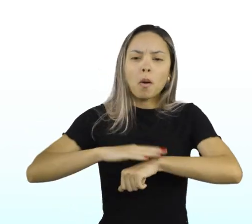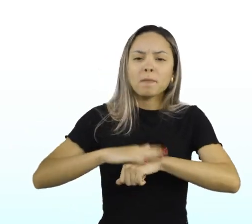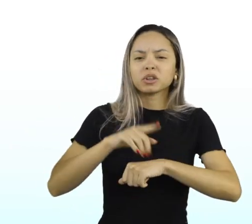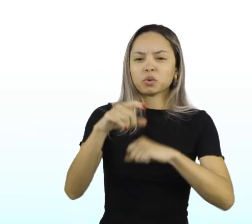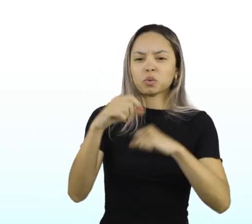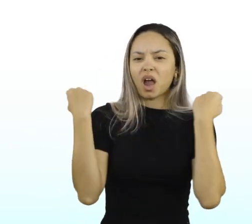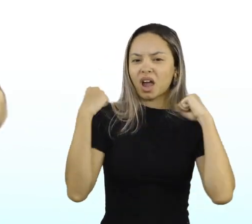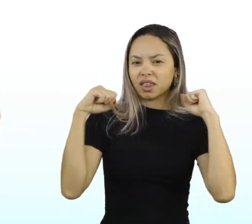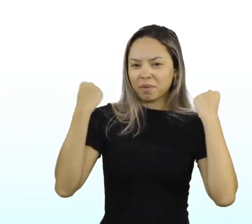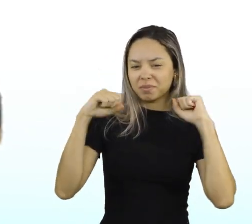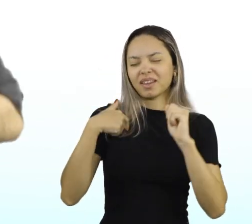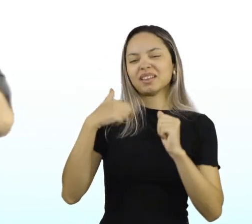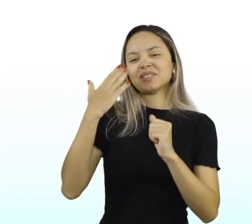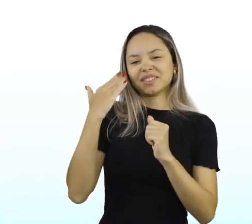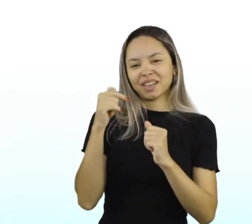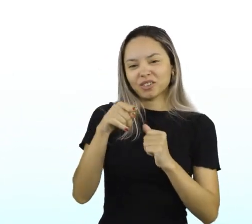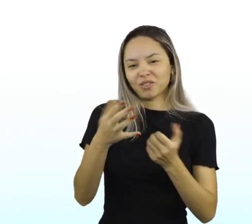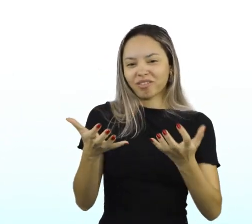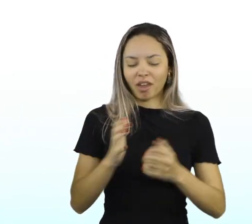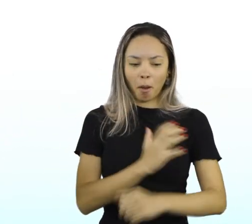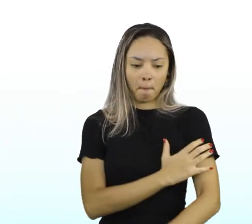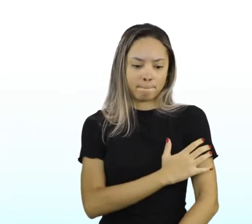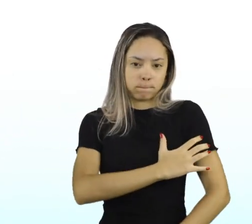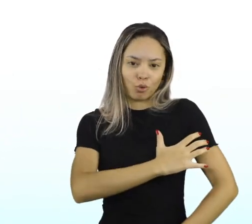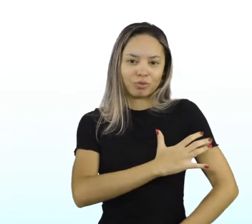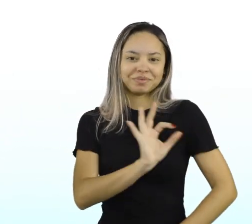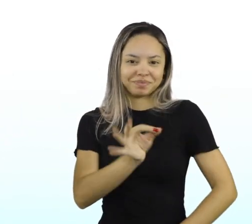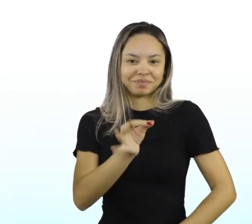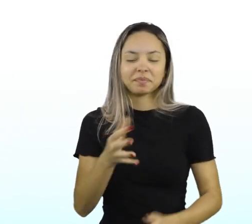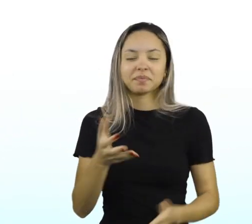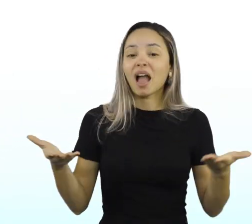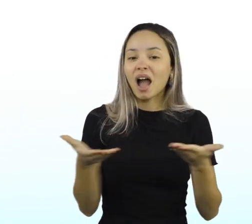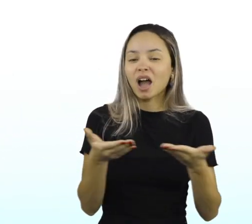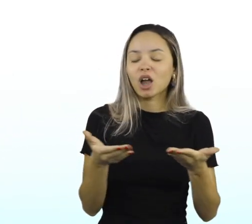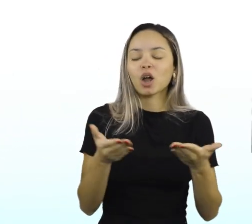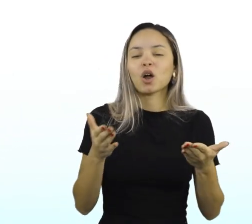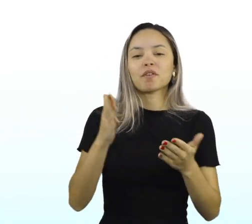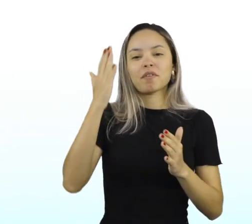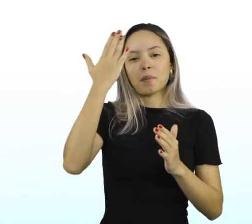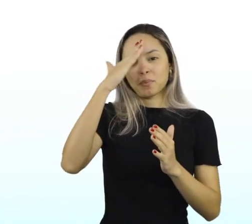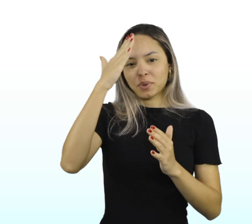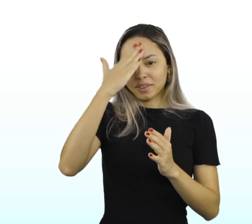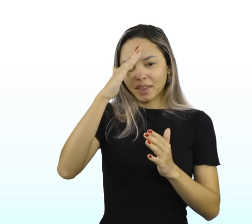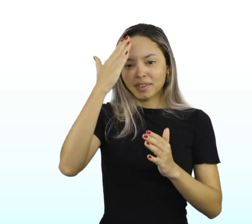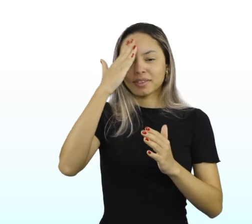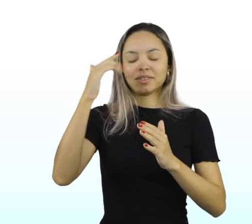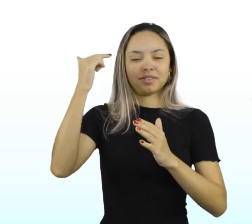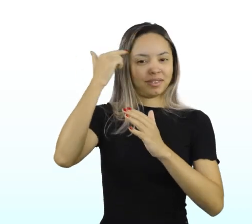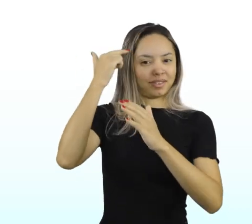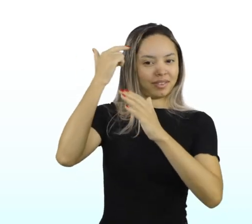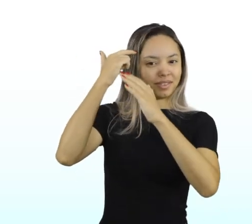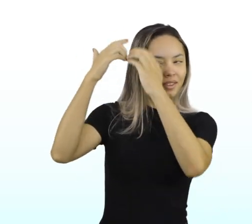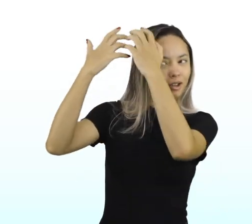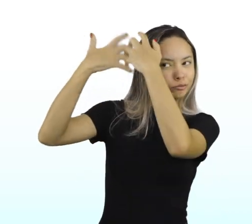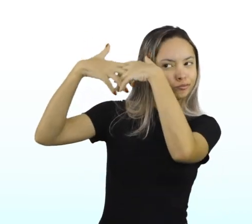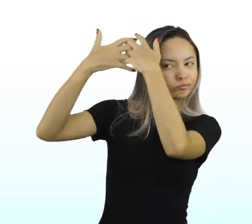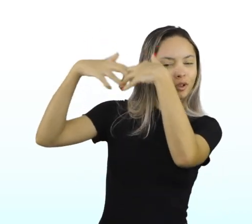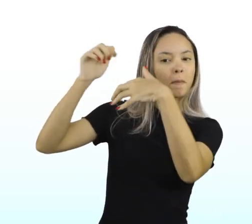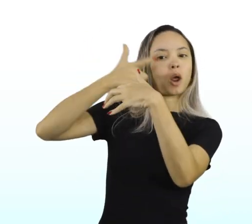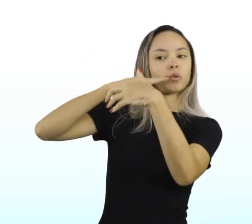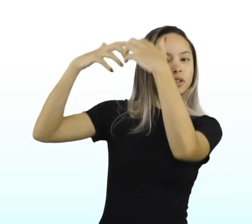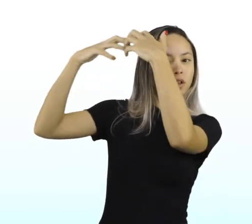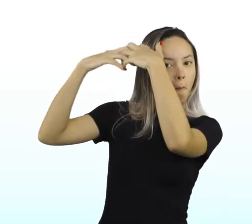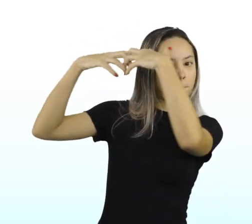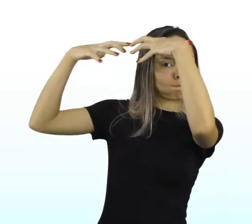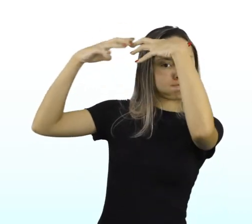né, mequetrefe? Eu sei que você está querendo ficar fortinho. Vamos agora trabalhar os nossos neurônios para que ele também fortaleça. Ah, gostou aí? Eu tenho certeza que você riu,